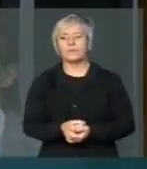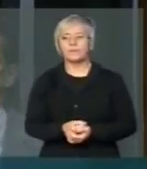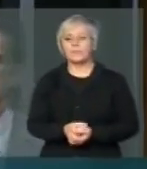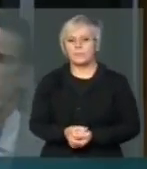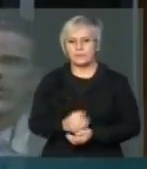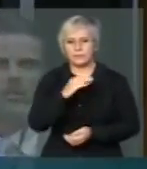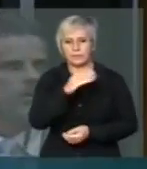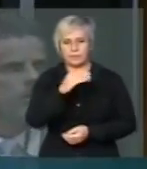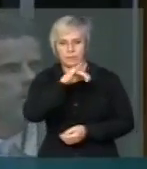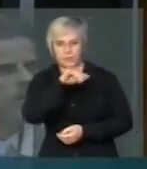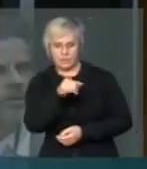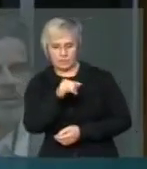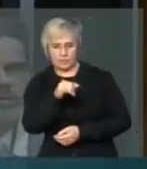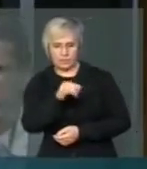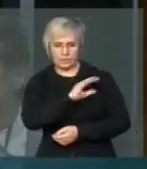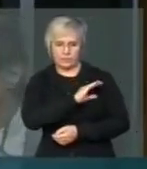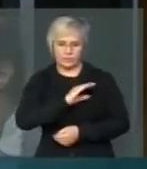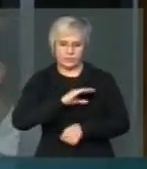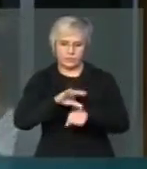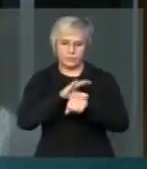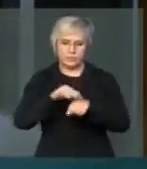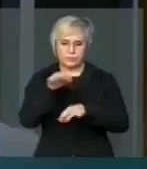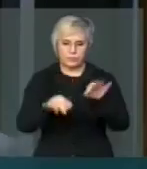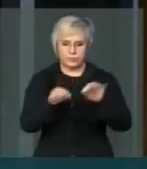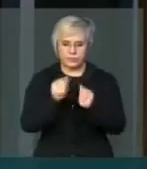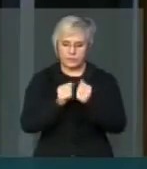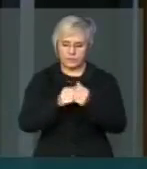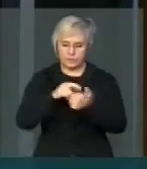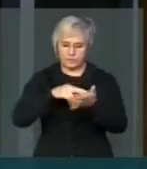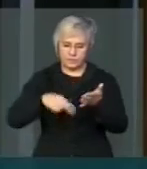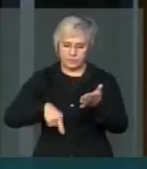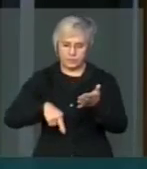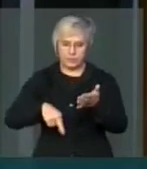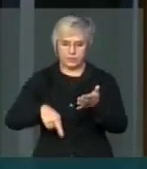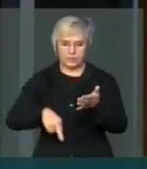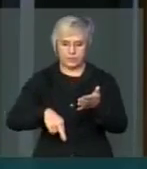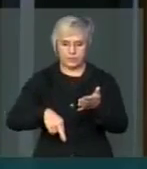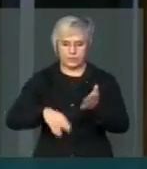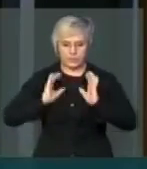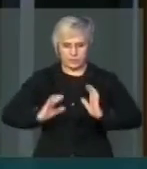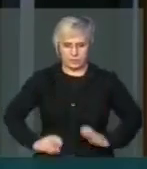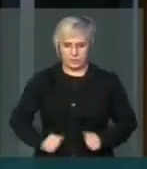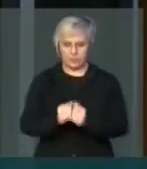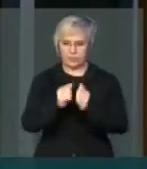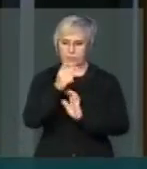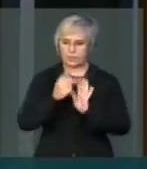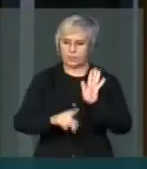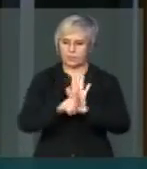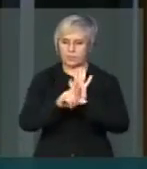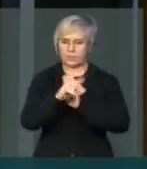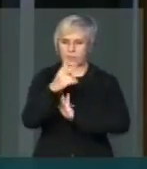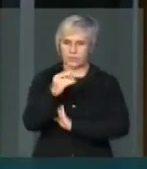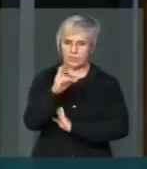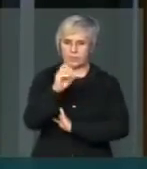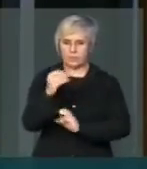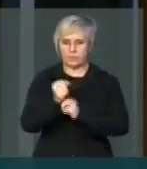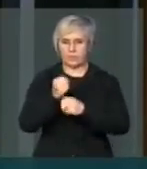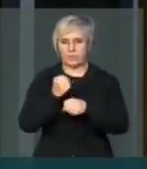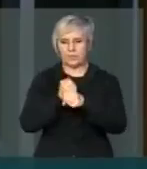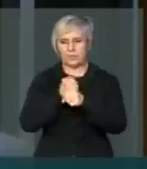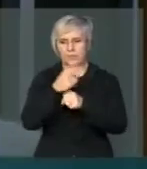Pela CCJ agora, o nosso relatório. Comissão de Constituição, Justiça e Cidadania, projeto de lei